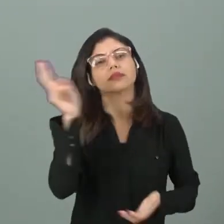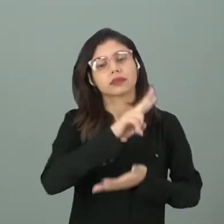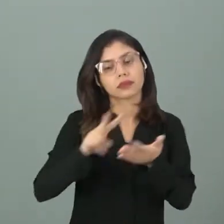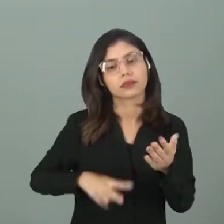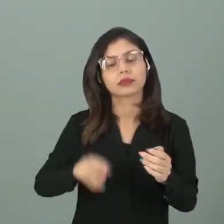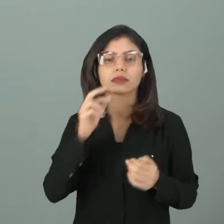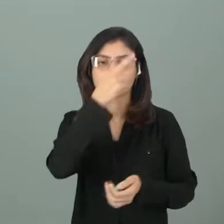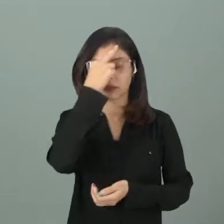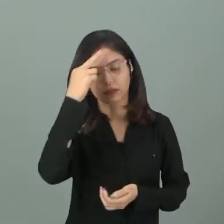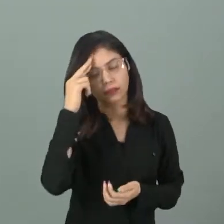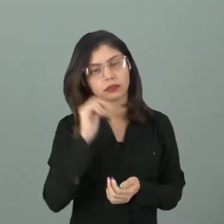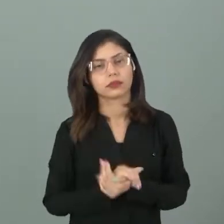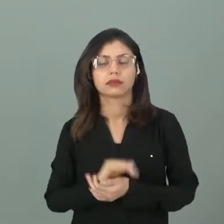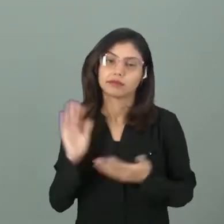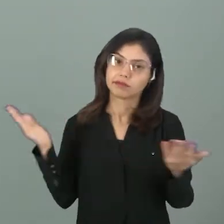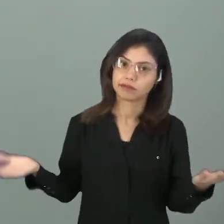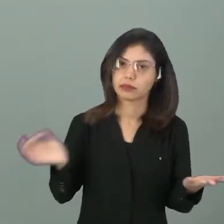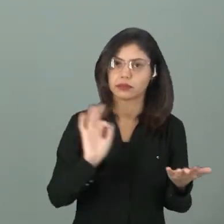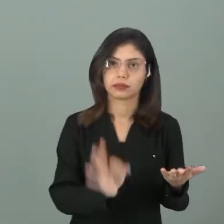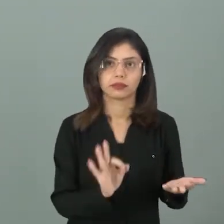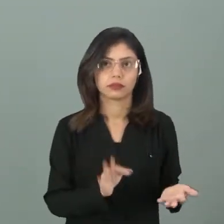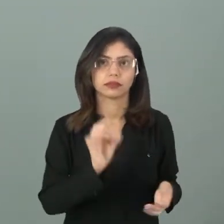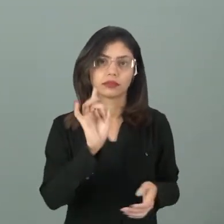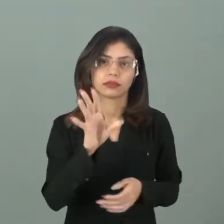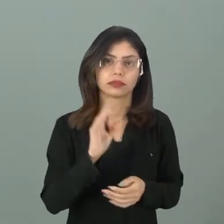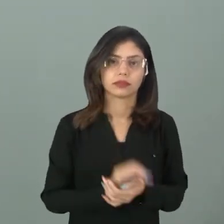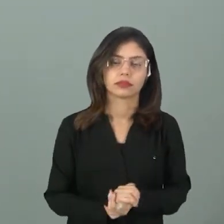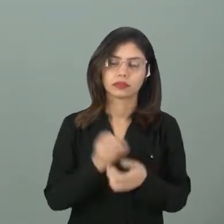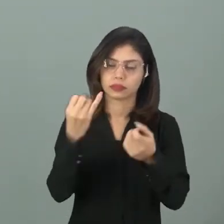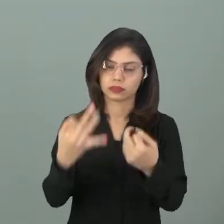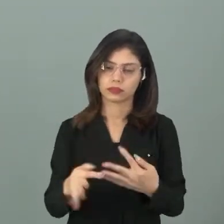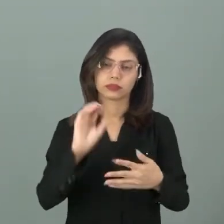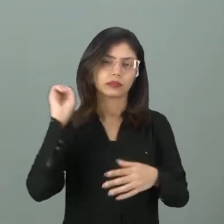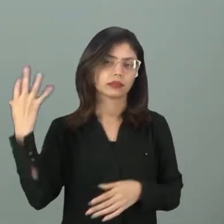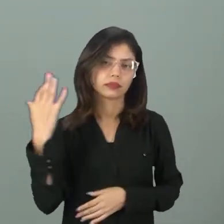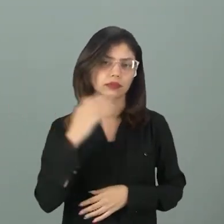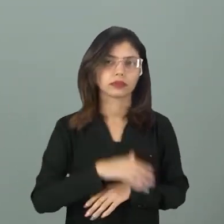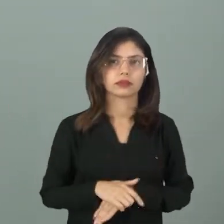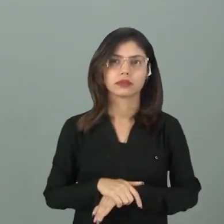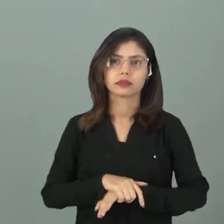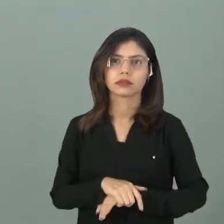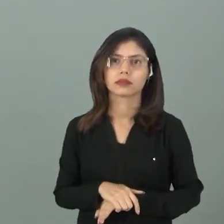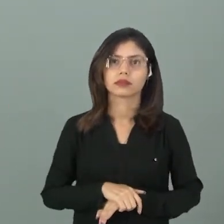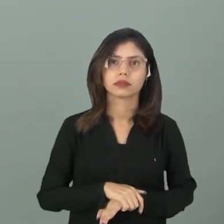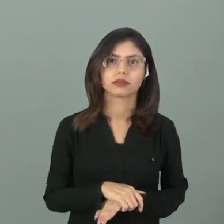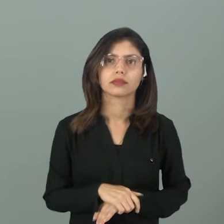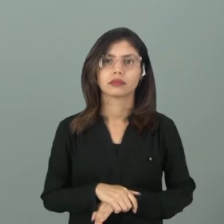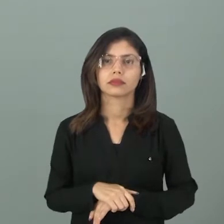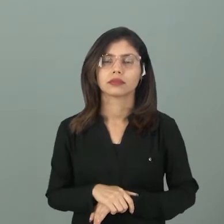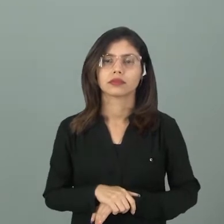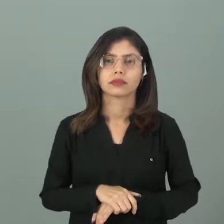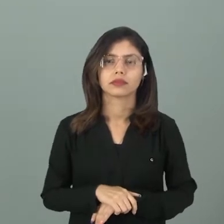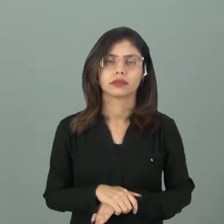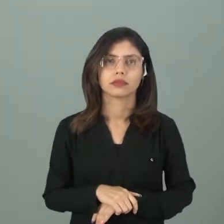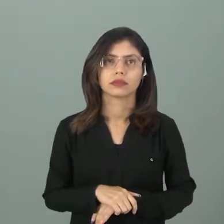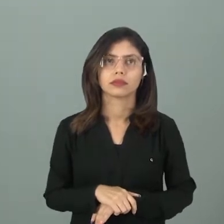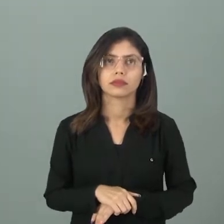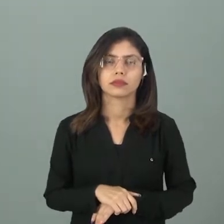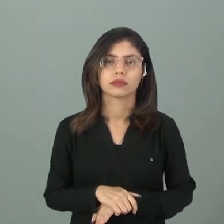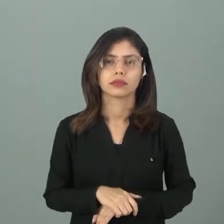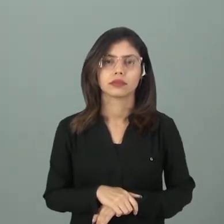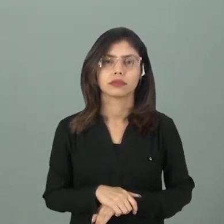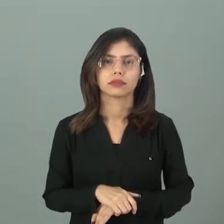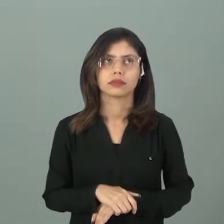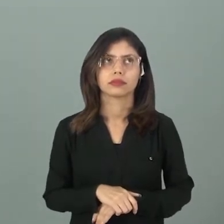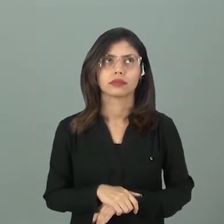lendo a história, ou, de certa forma, né? Ou que só conta uma coisa que aconteceu ali com ela, como explicou aí o narrador, tá? A